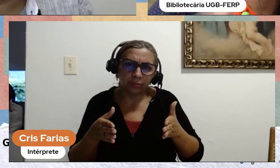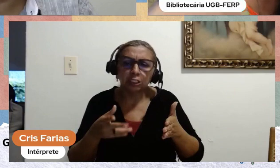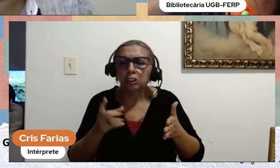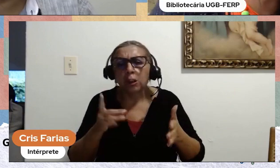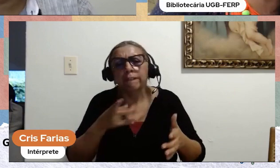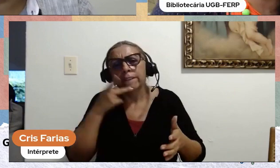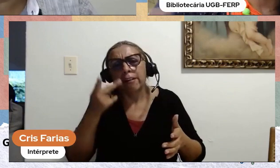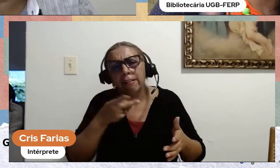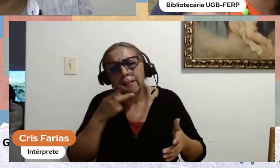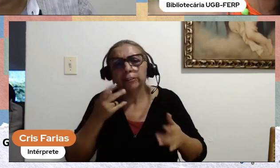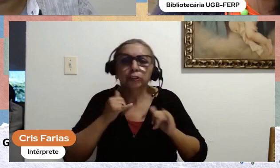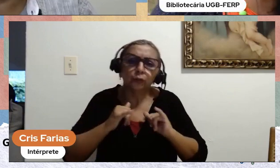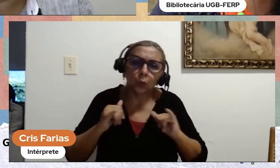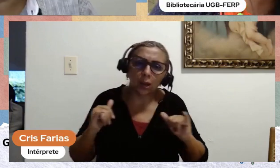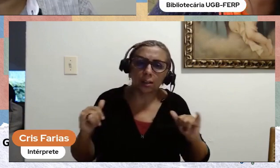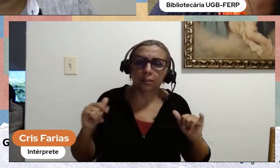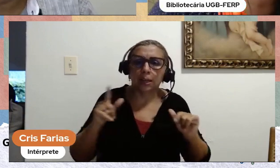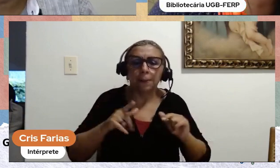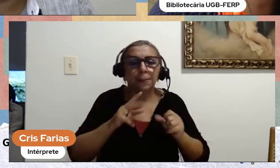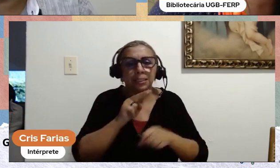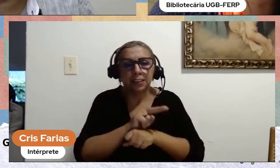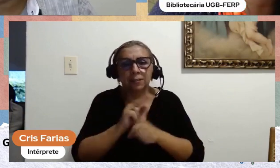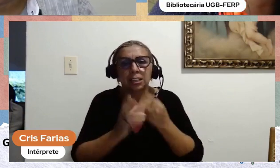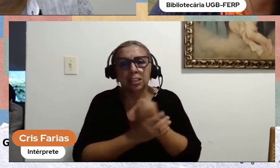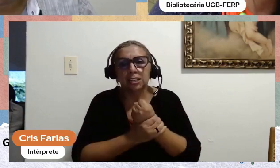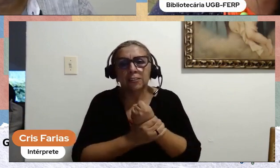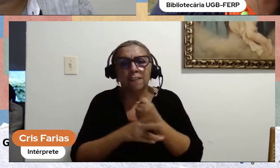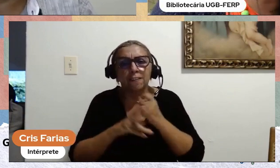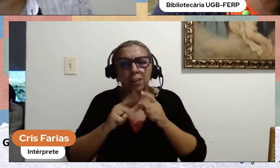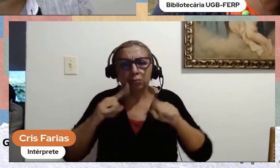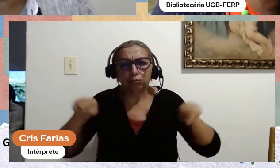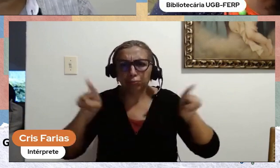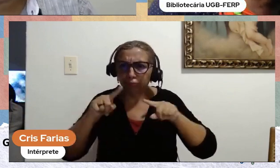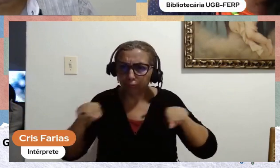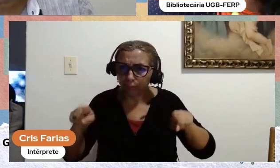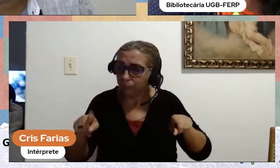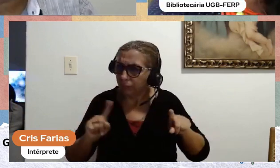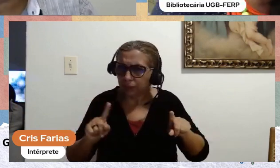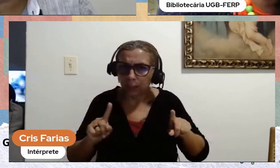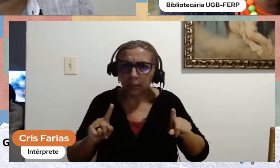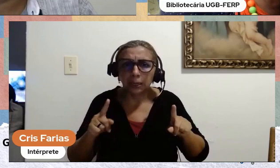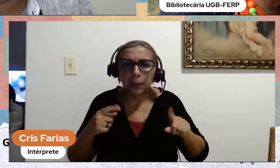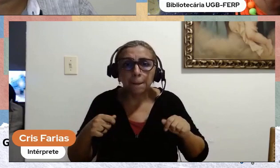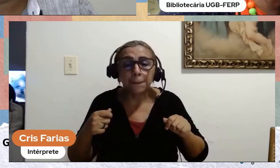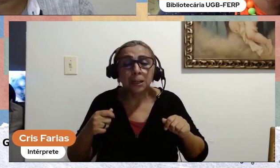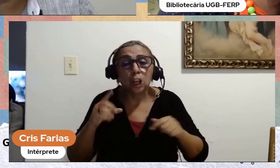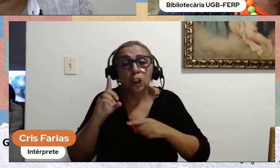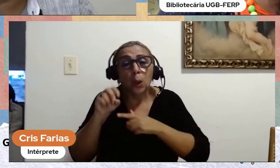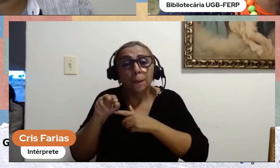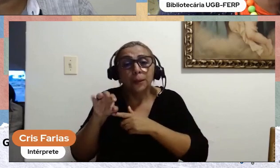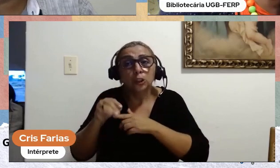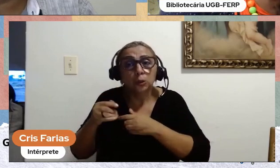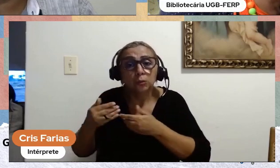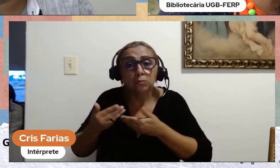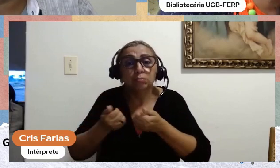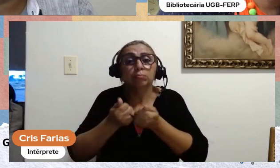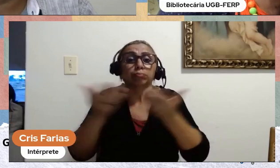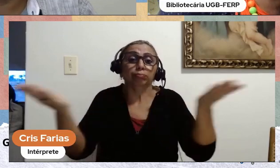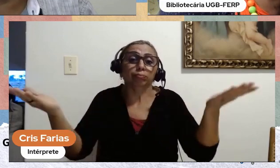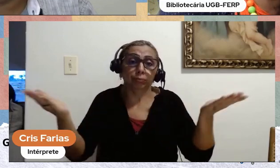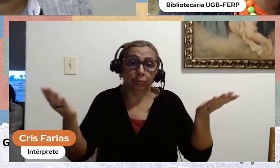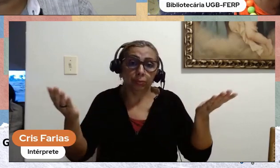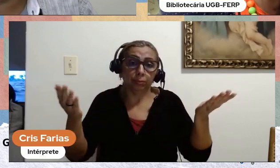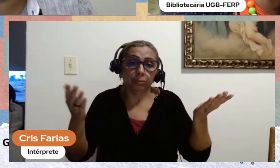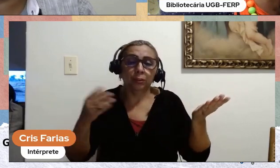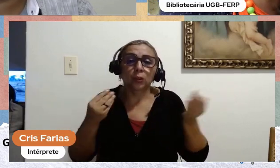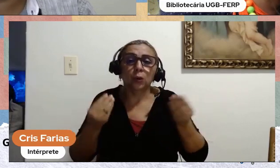falando, divulgando que a preservação digital vai extinguir tudo. Se é para ter o domínio público, para a informação ser pública, como